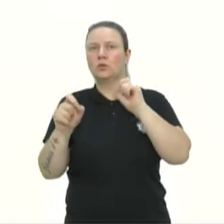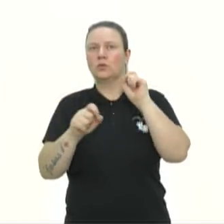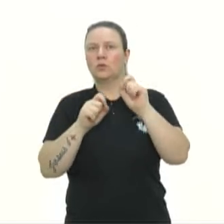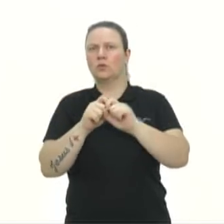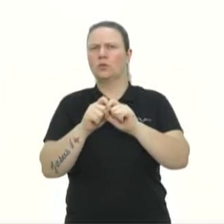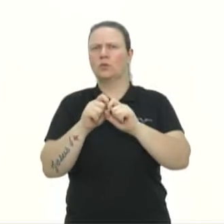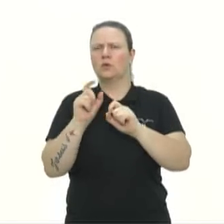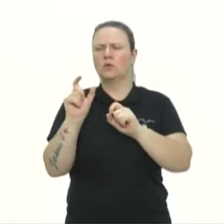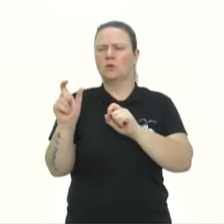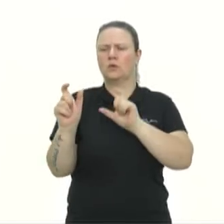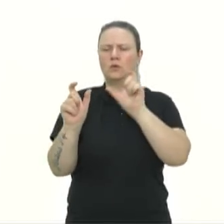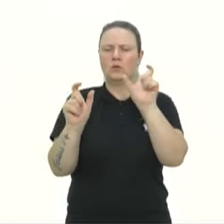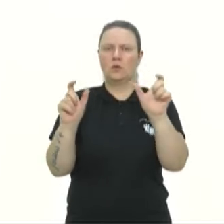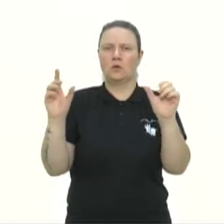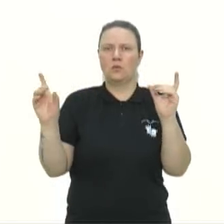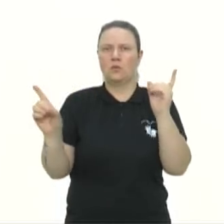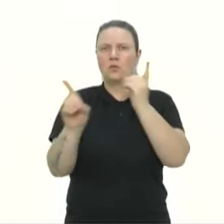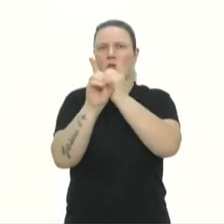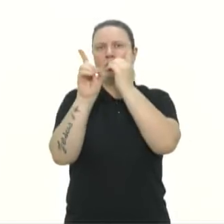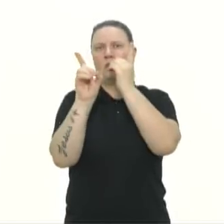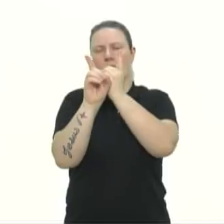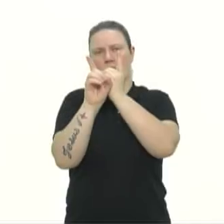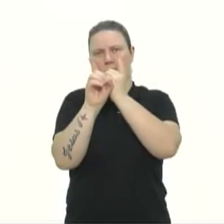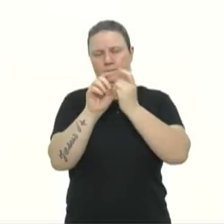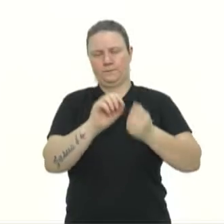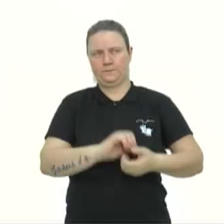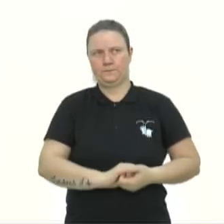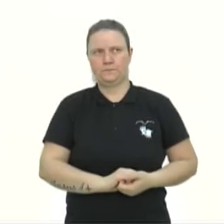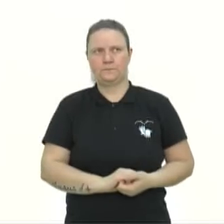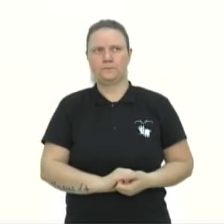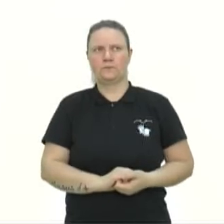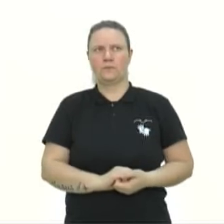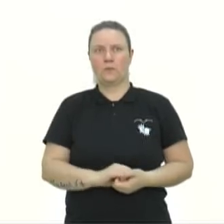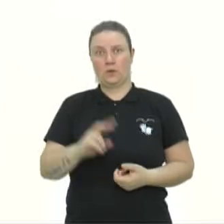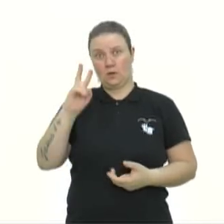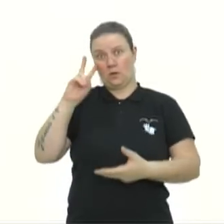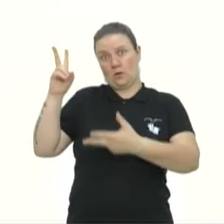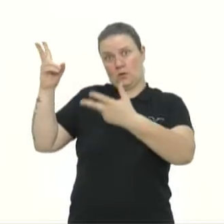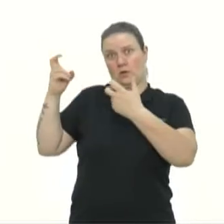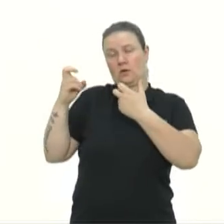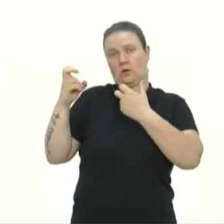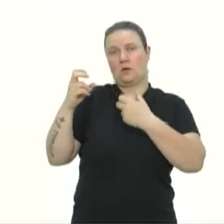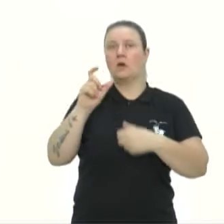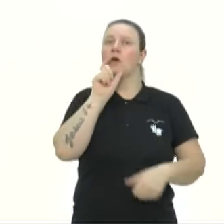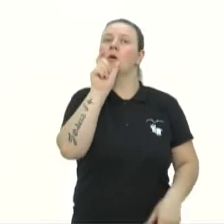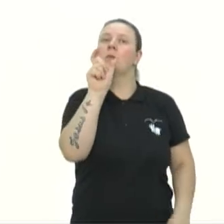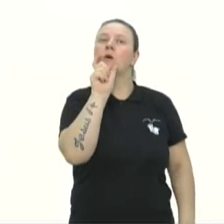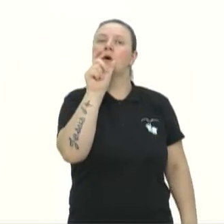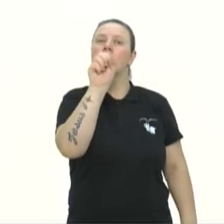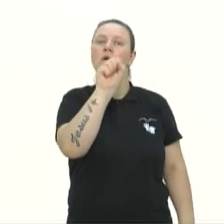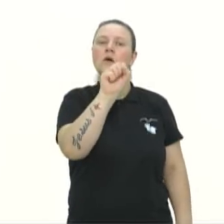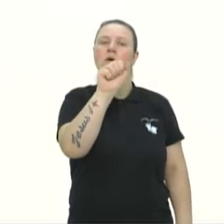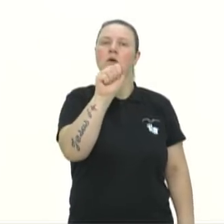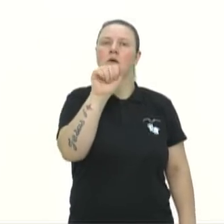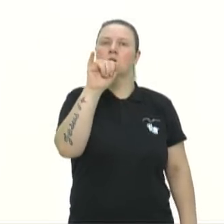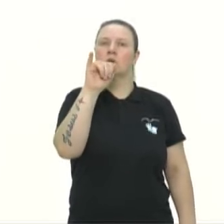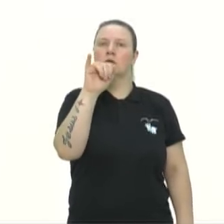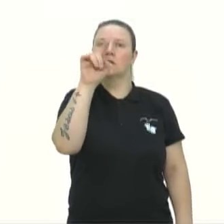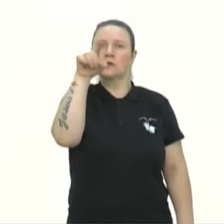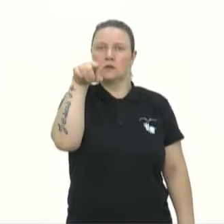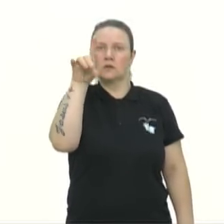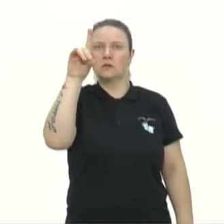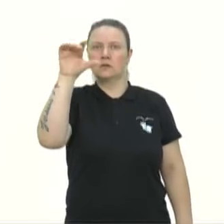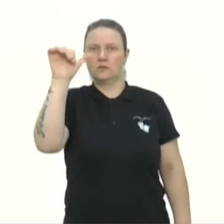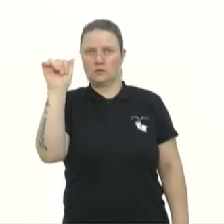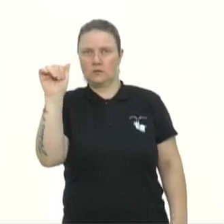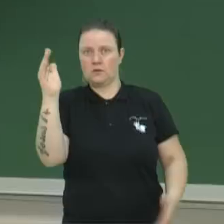esse encontro vocálico. Certo? Então, observe os exemplos. A palavra aqui, saída, olha a